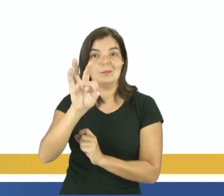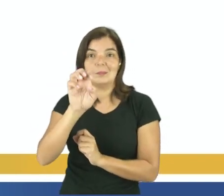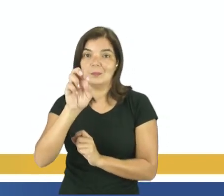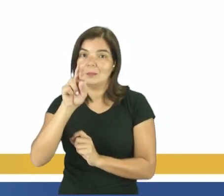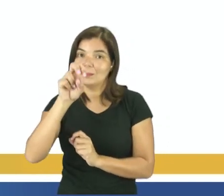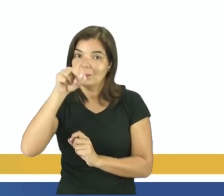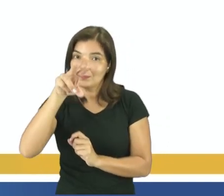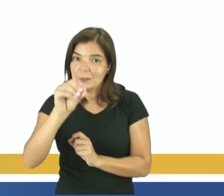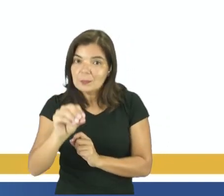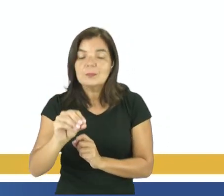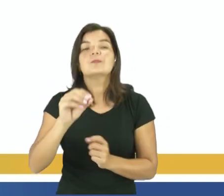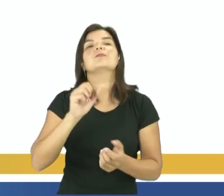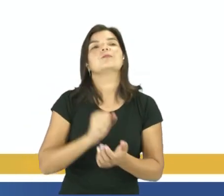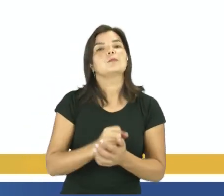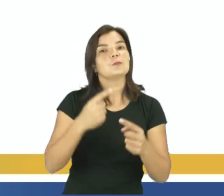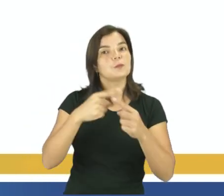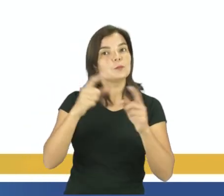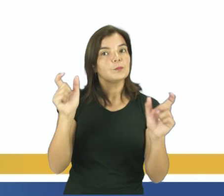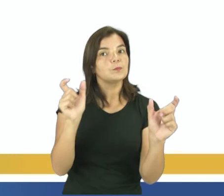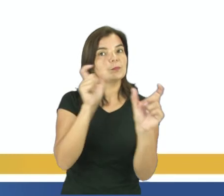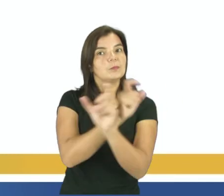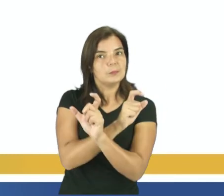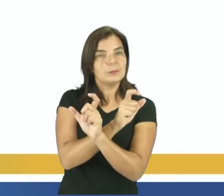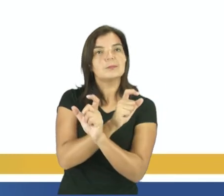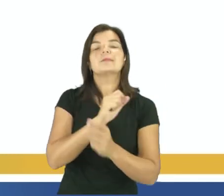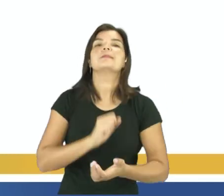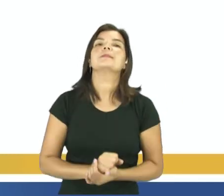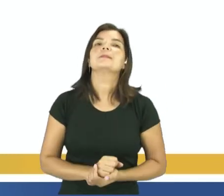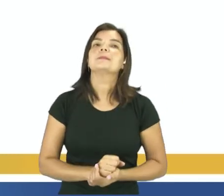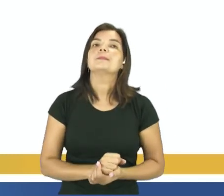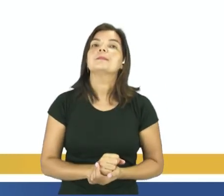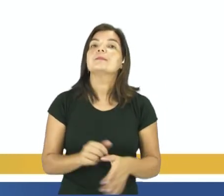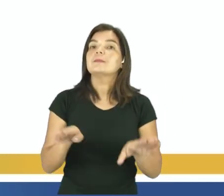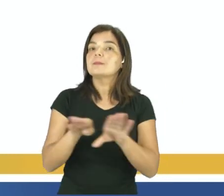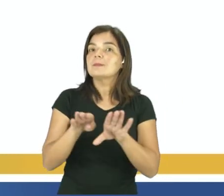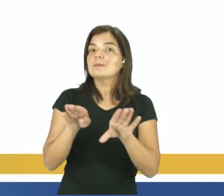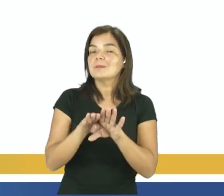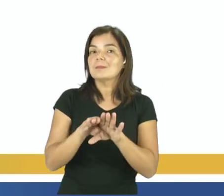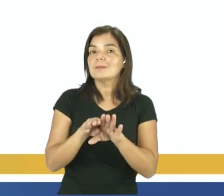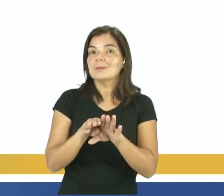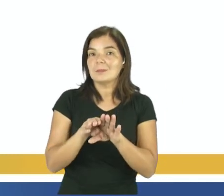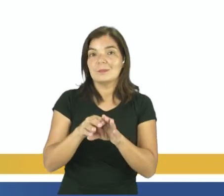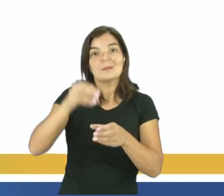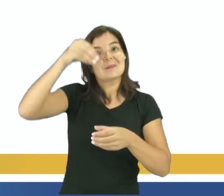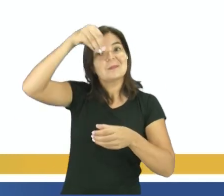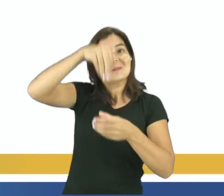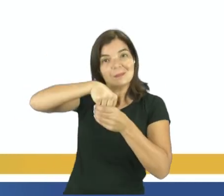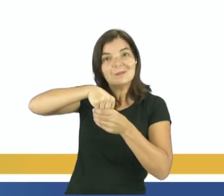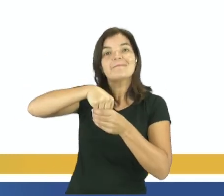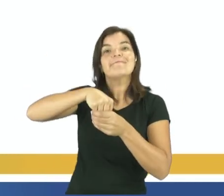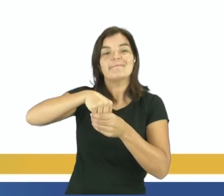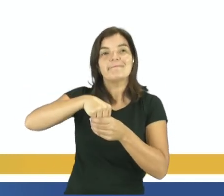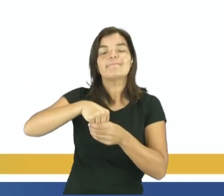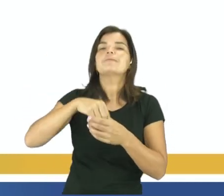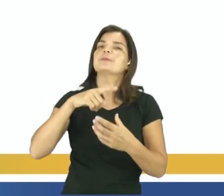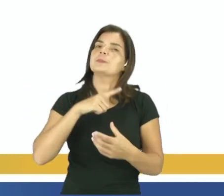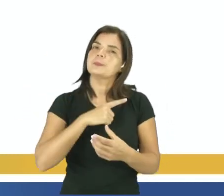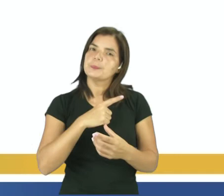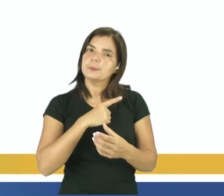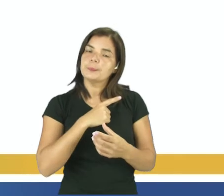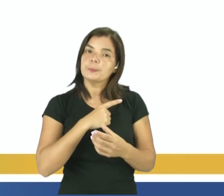são alternos, porque estão em lados opostos. E eles são internos. Então, quando eu